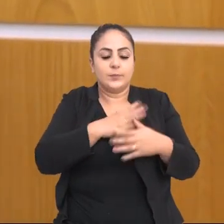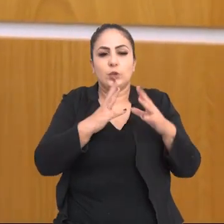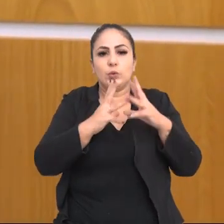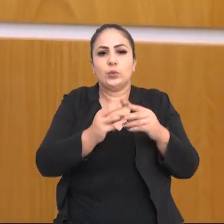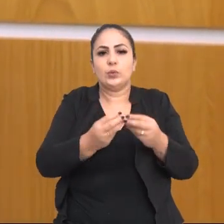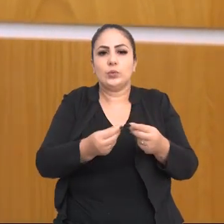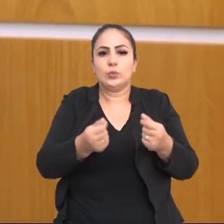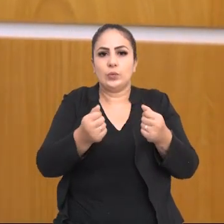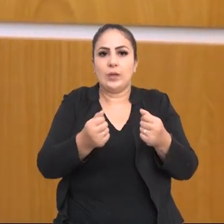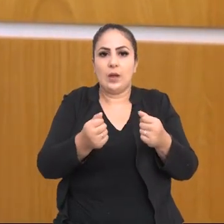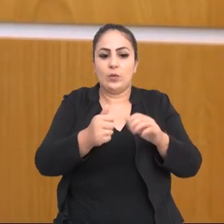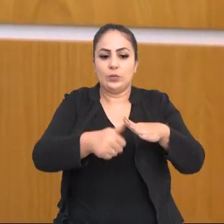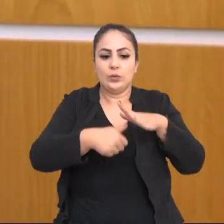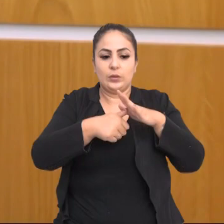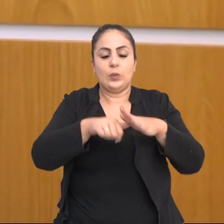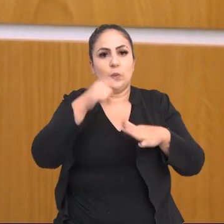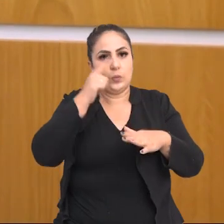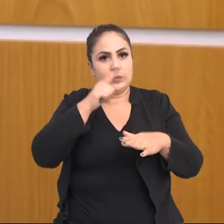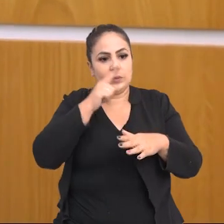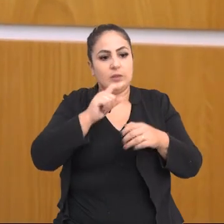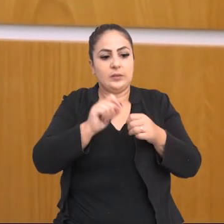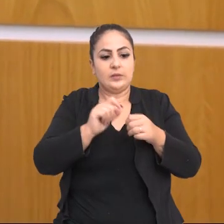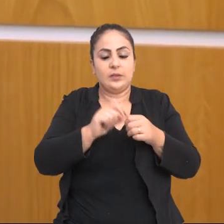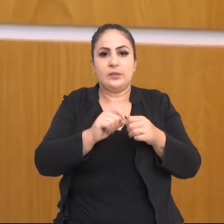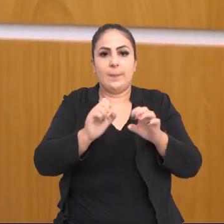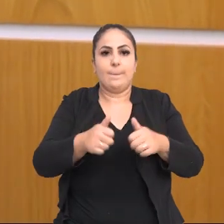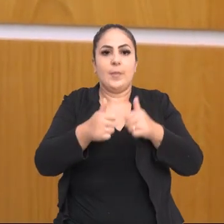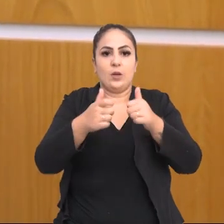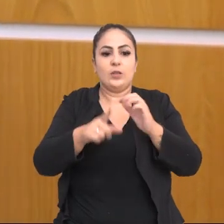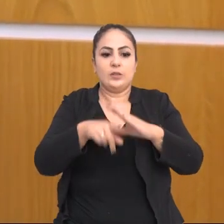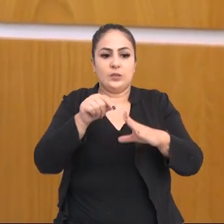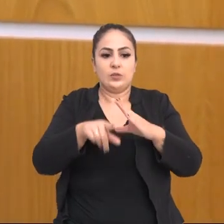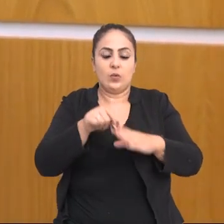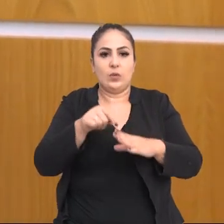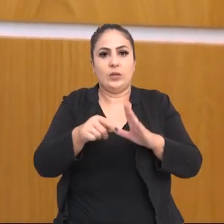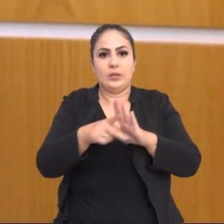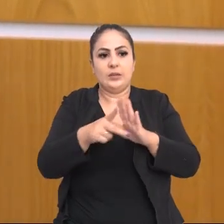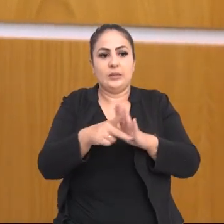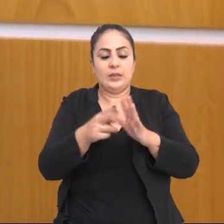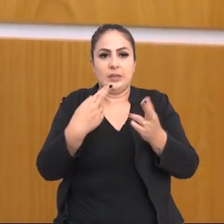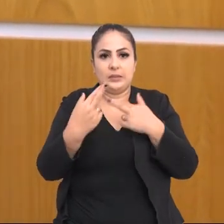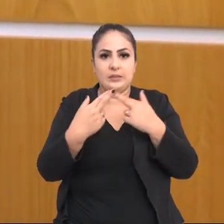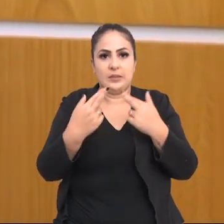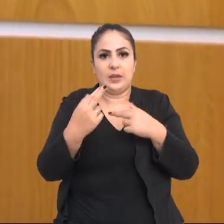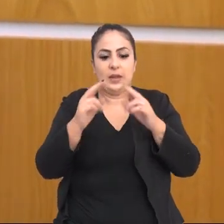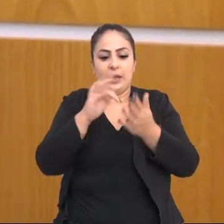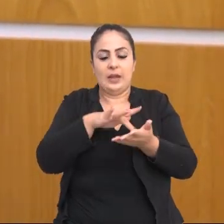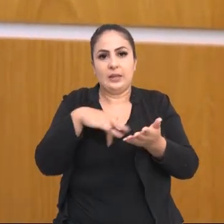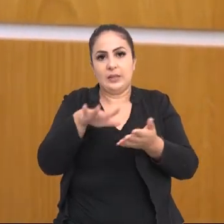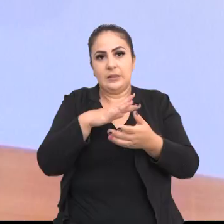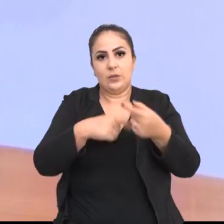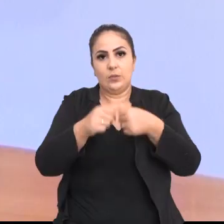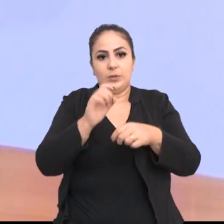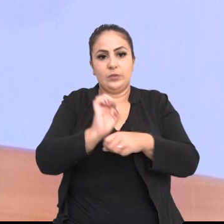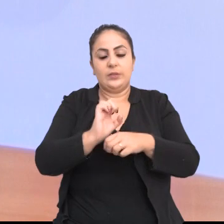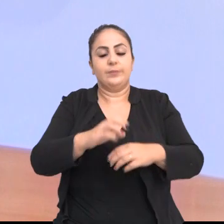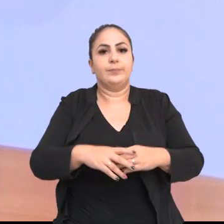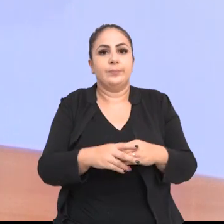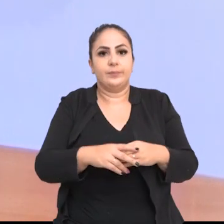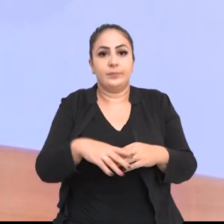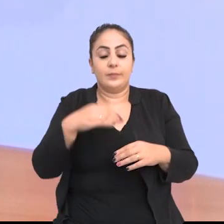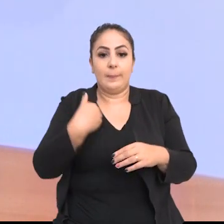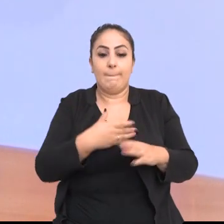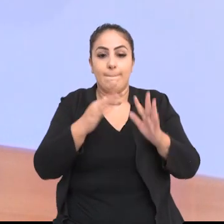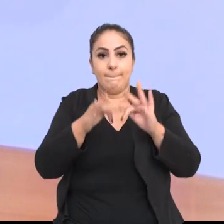sensibilizar as autoridades para que eles possam tomar a melhor decisão em relação à situação econômica do estado. E